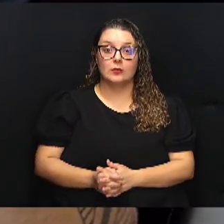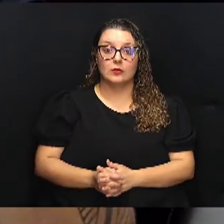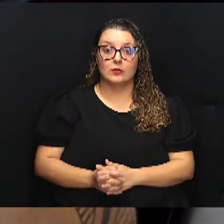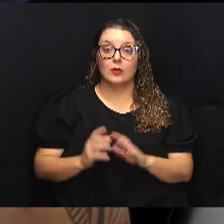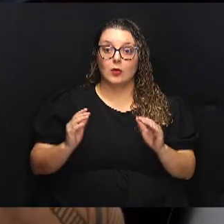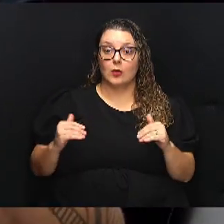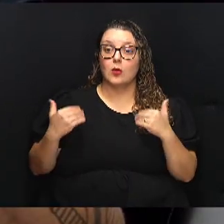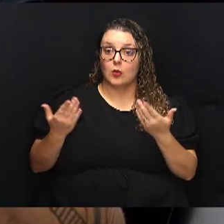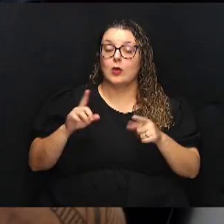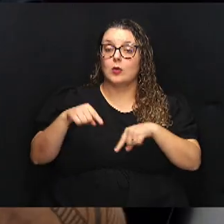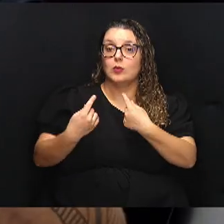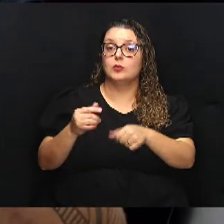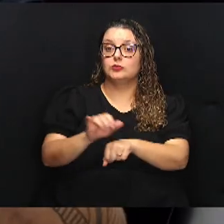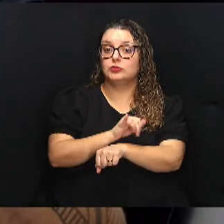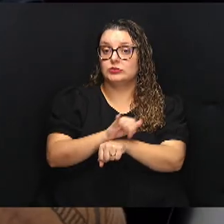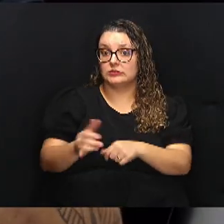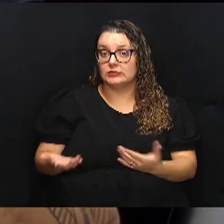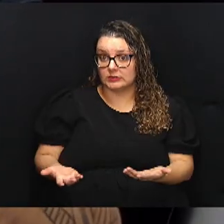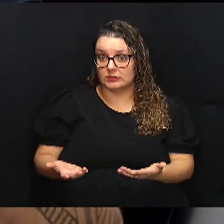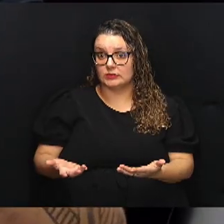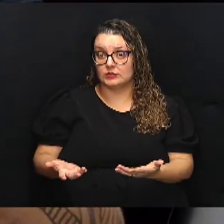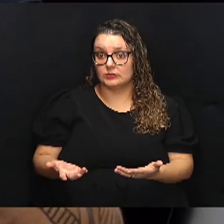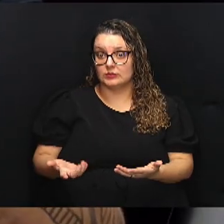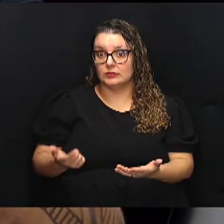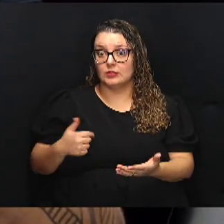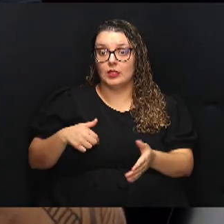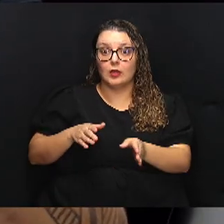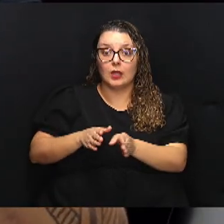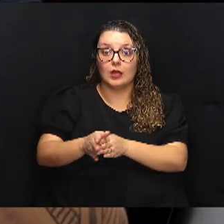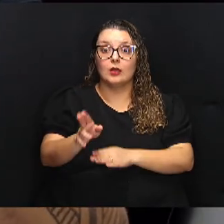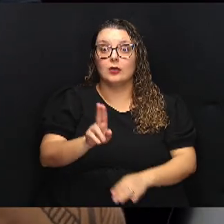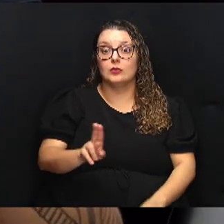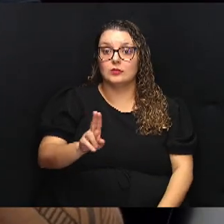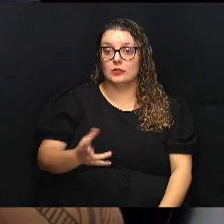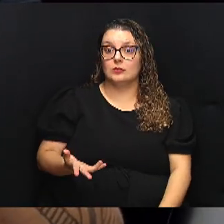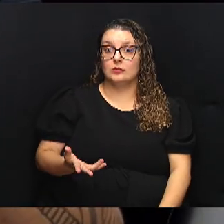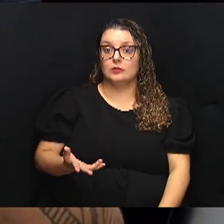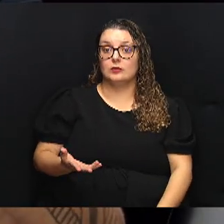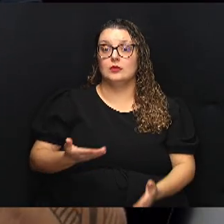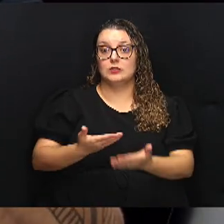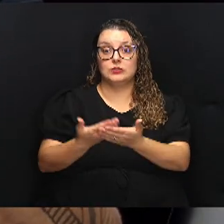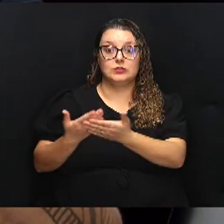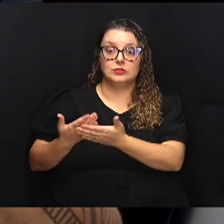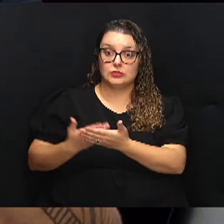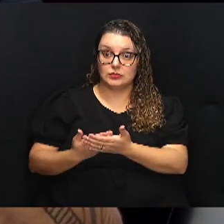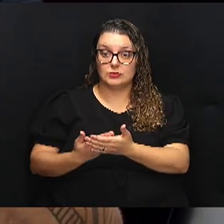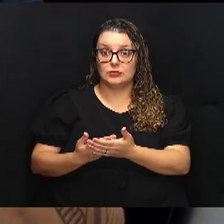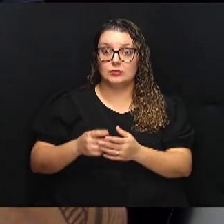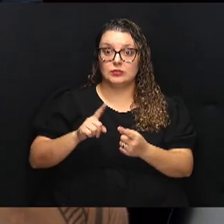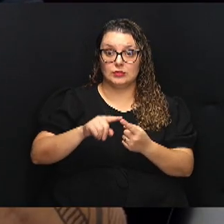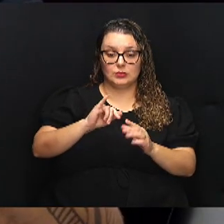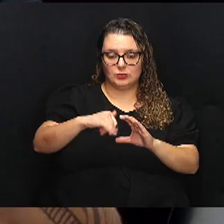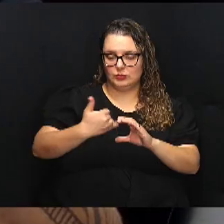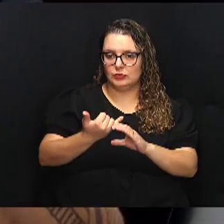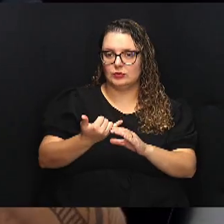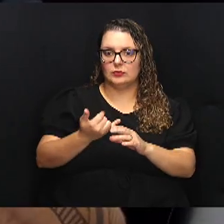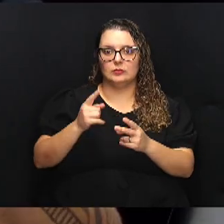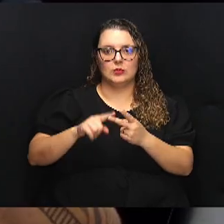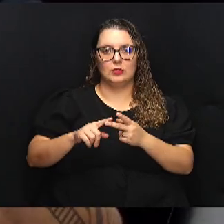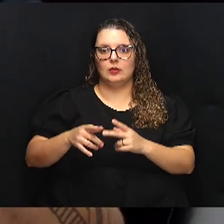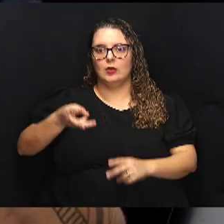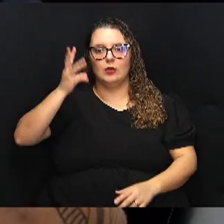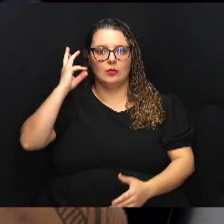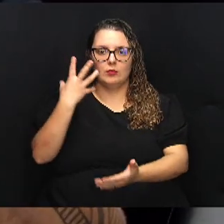Qual outras ferramentas eu aconselho você a utilizar? Ferramentas de estudo, o YouTube, podcasts